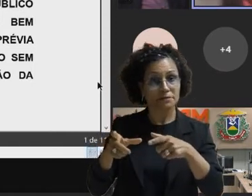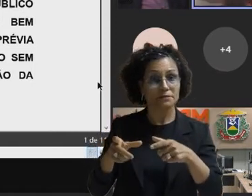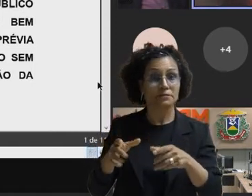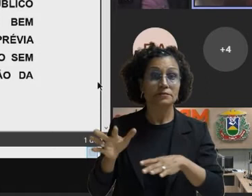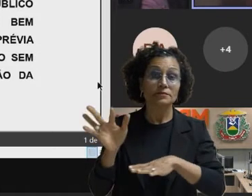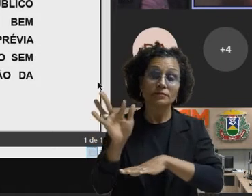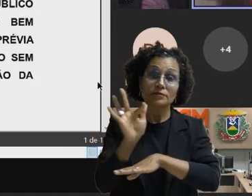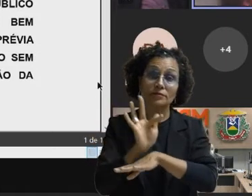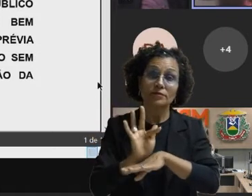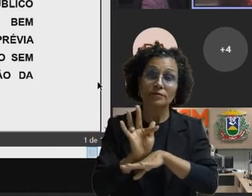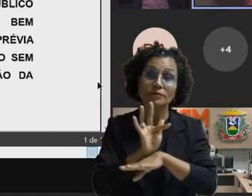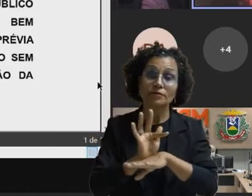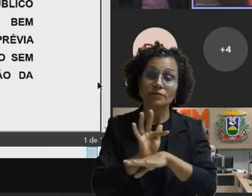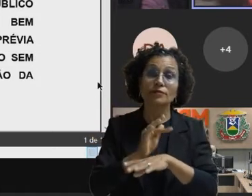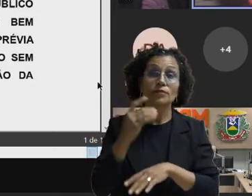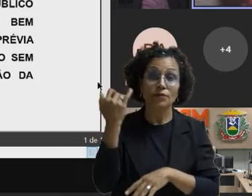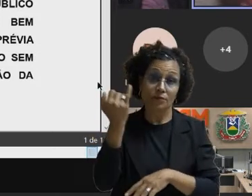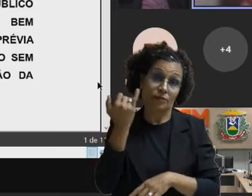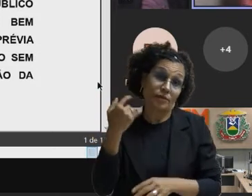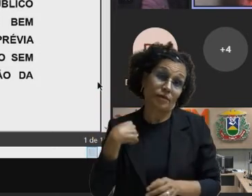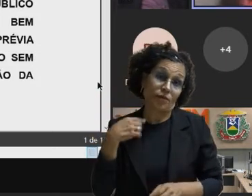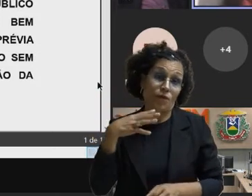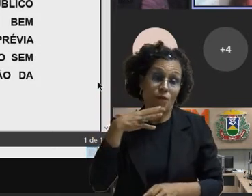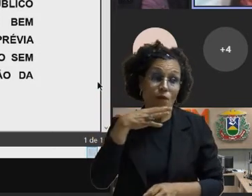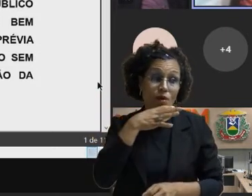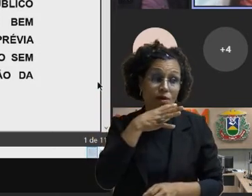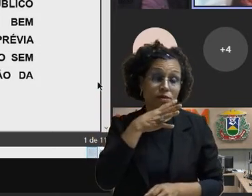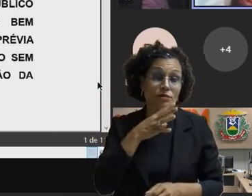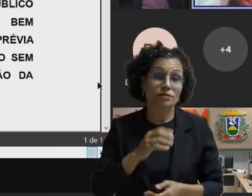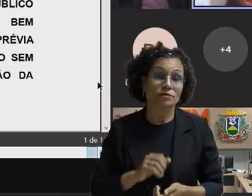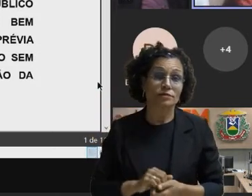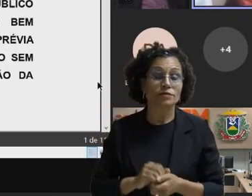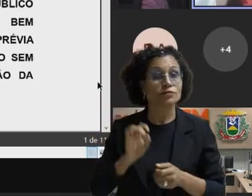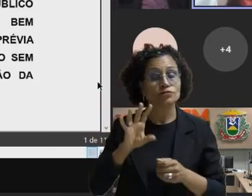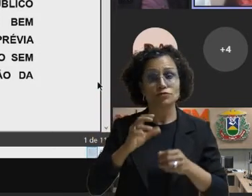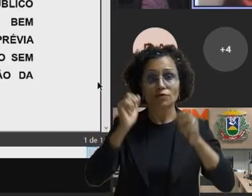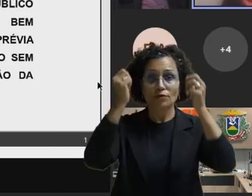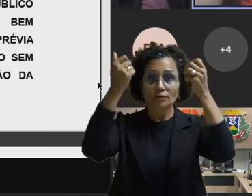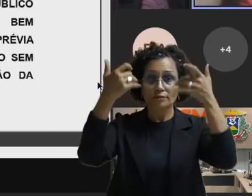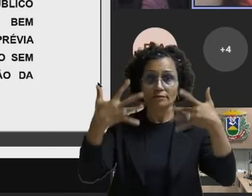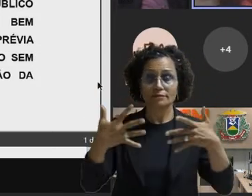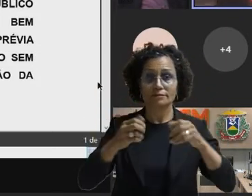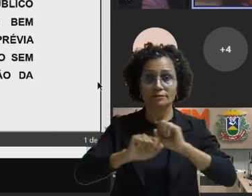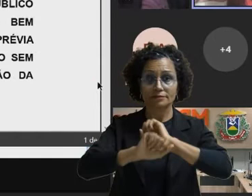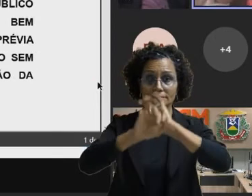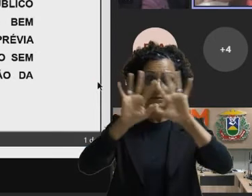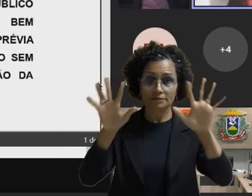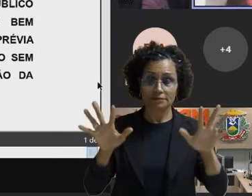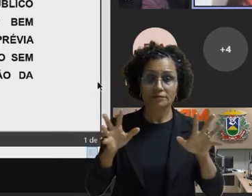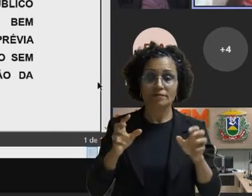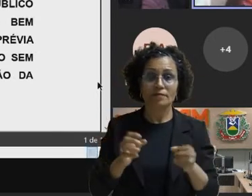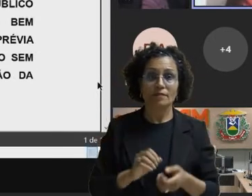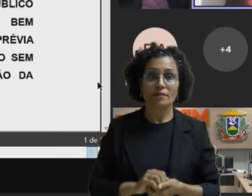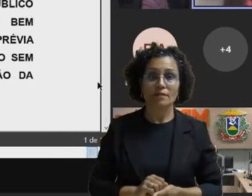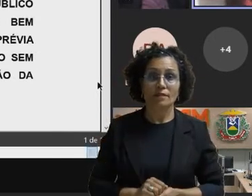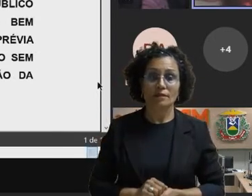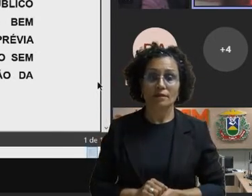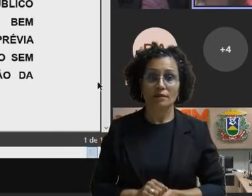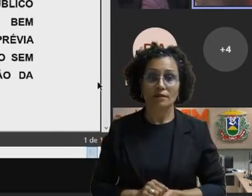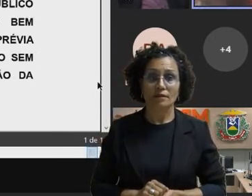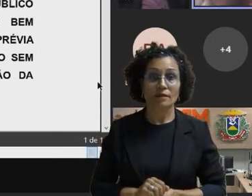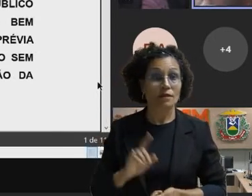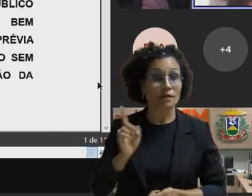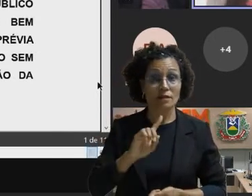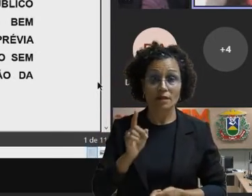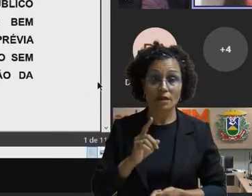formalidades essenciais ao ato, né? Só esse esclarecimento. E, assim, eu não estou sugerindo a anulação